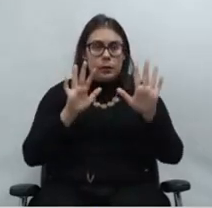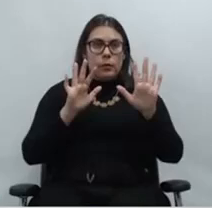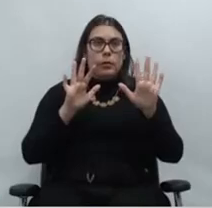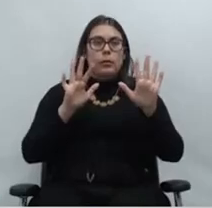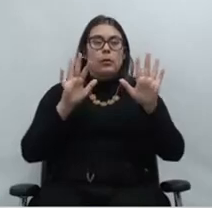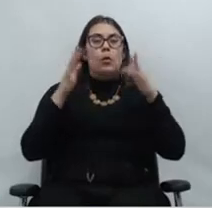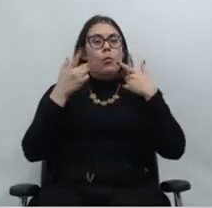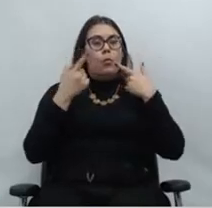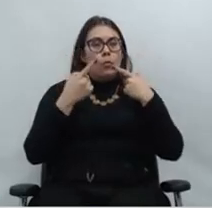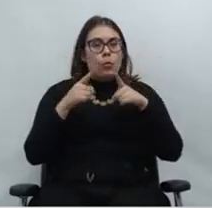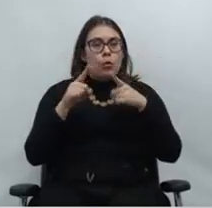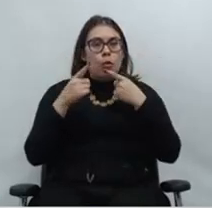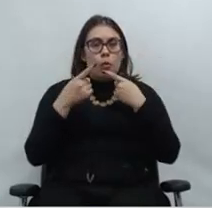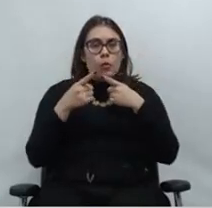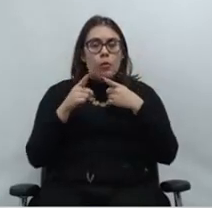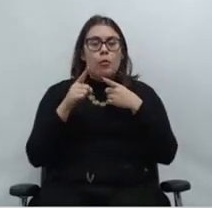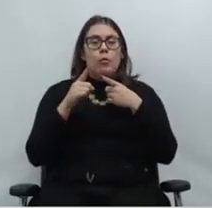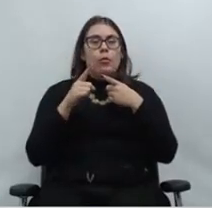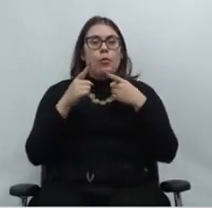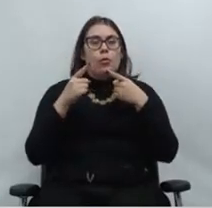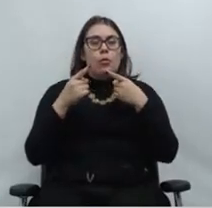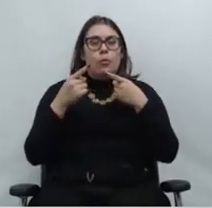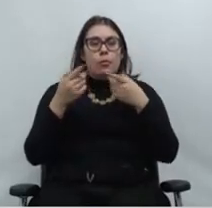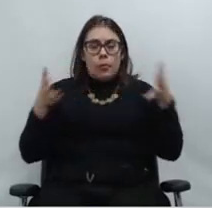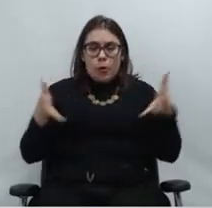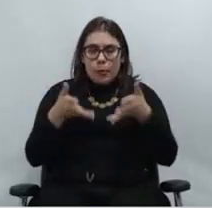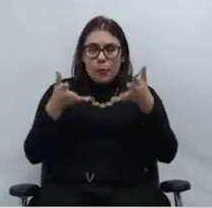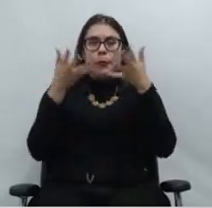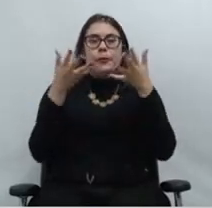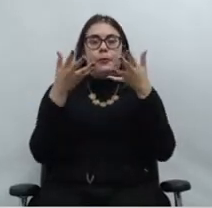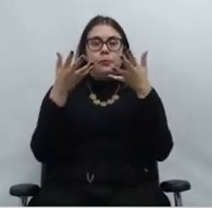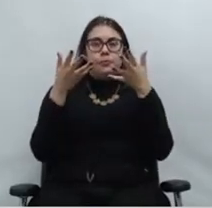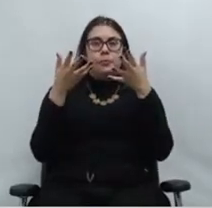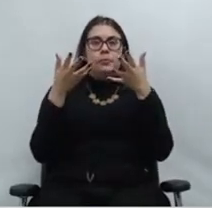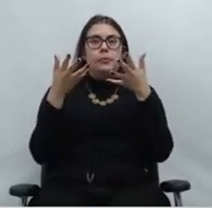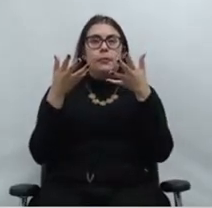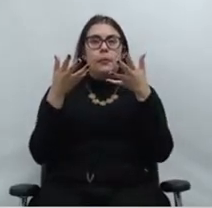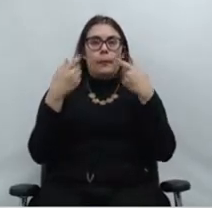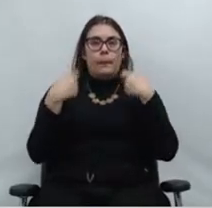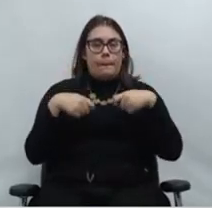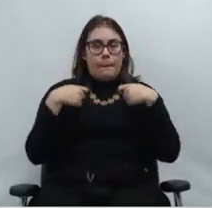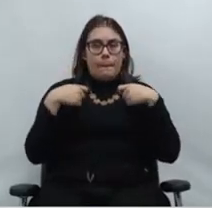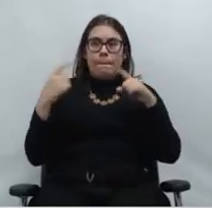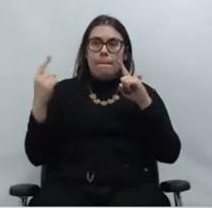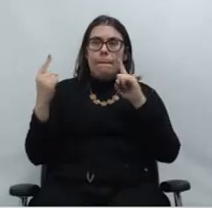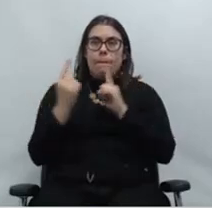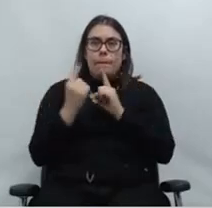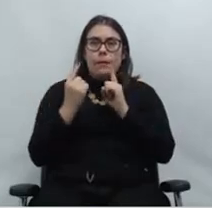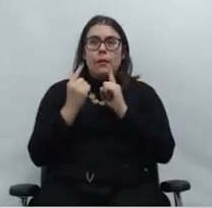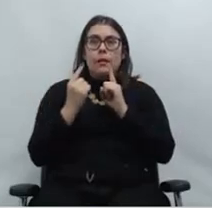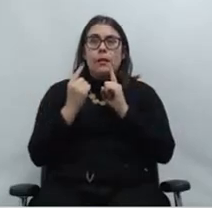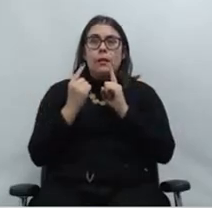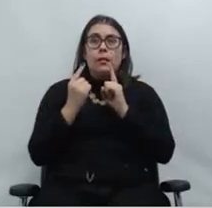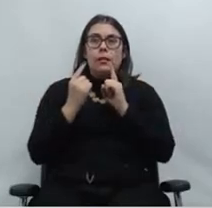e contemplar um maior número de veículos de comunicação de materiais multiformatos e a possibilidade de prestação de informações à